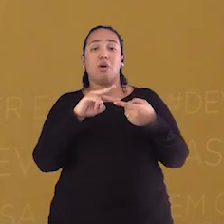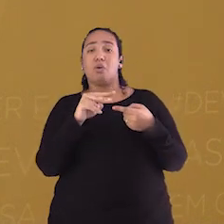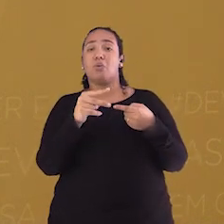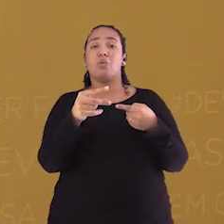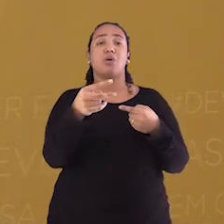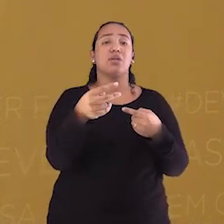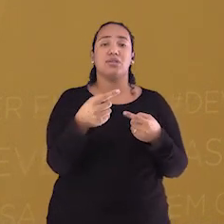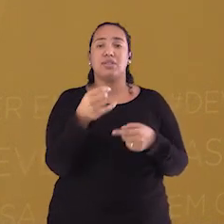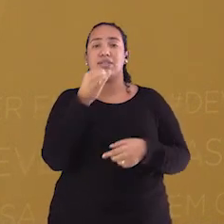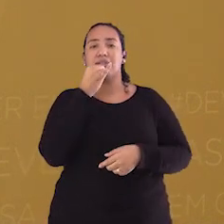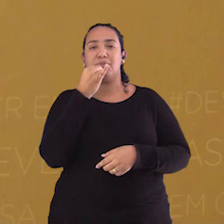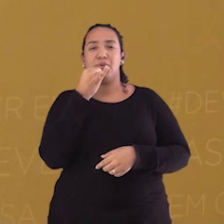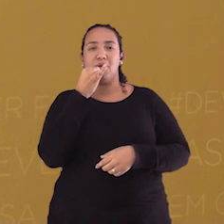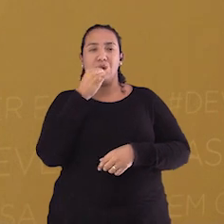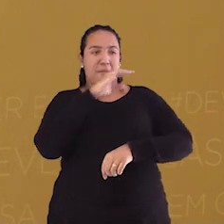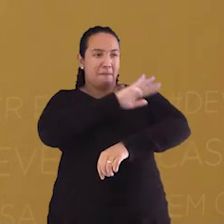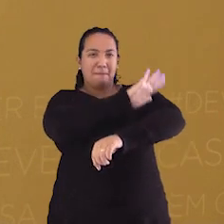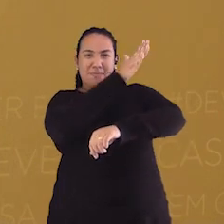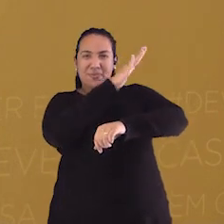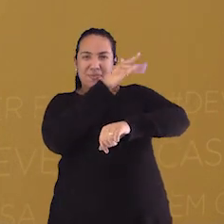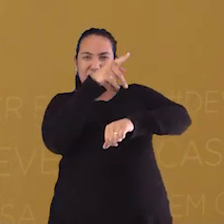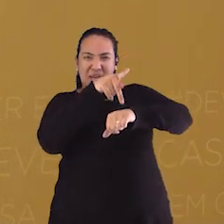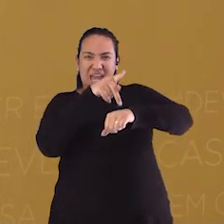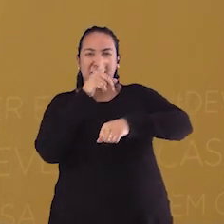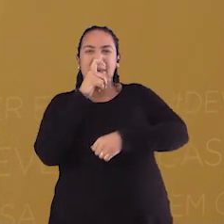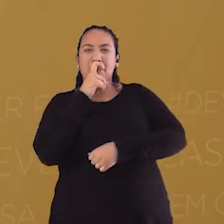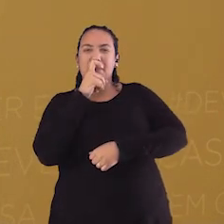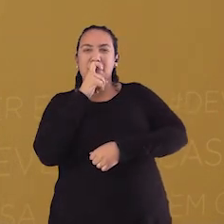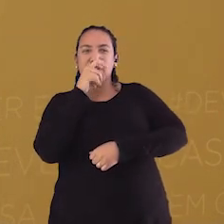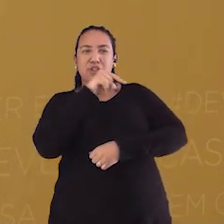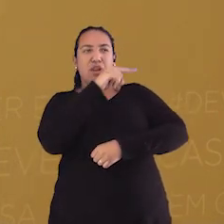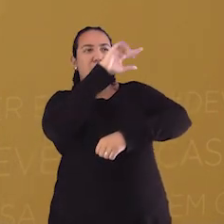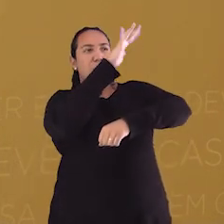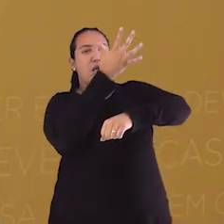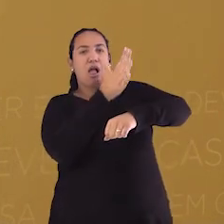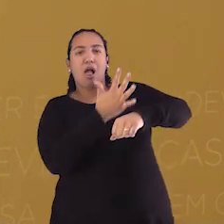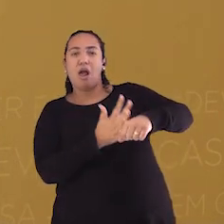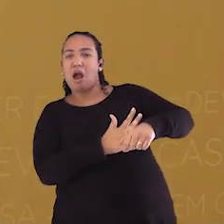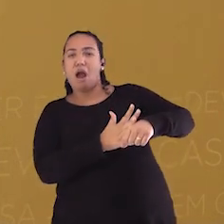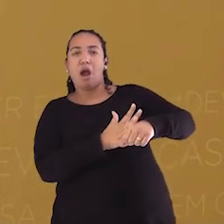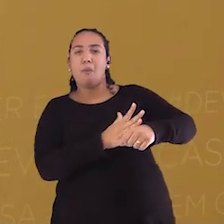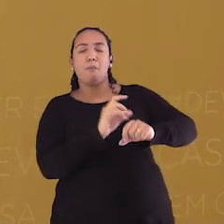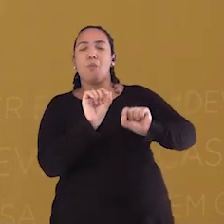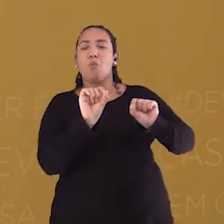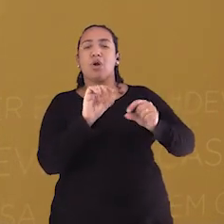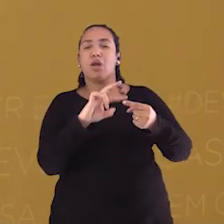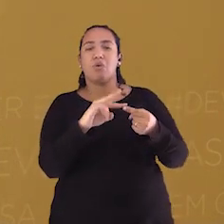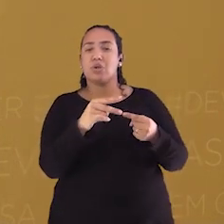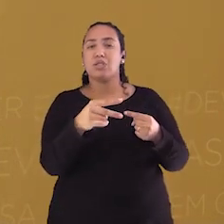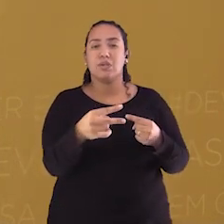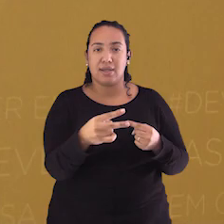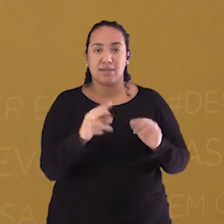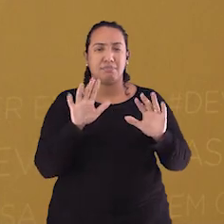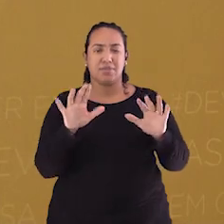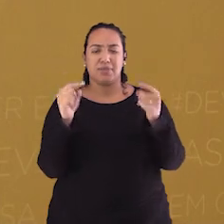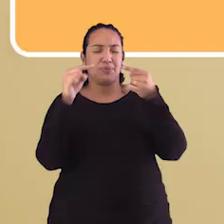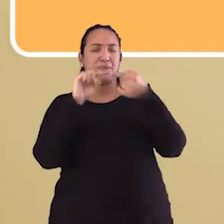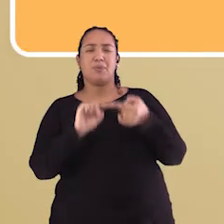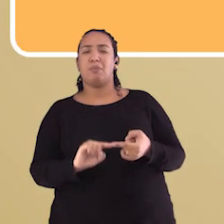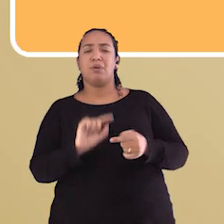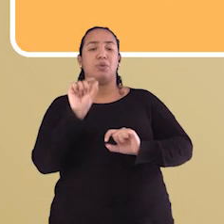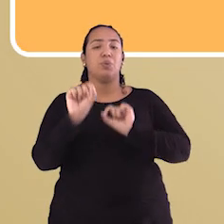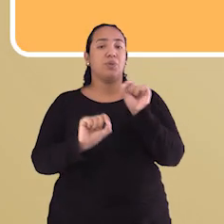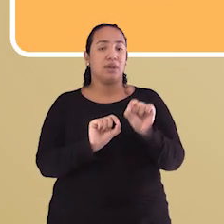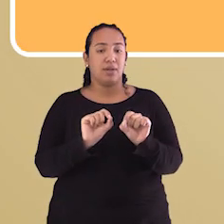do derretimento das geleiras? Mas o que será que as geleiras têm a ver com o conteúdo de hoje? É simples. As